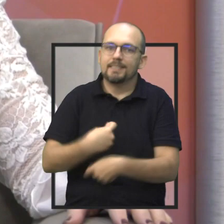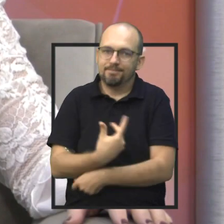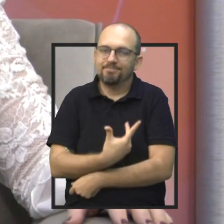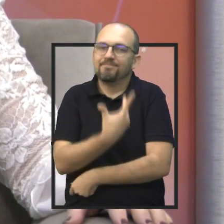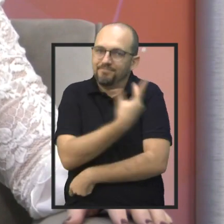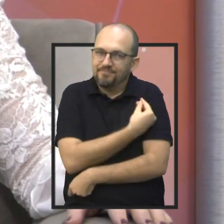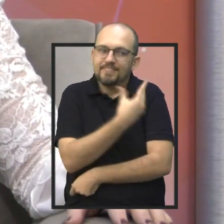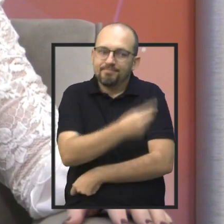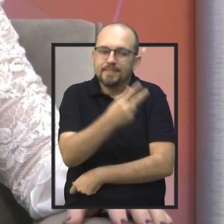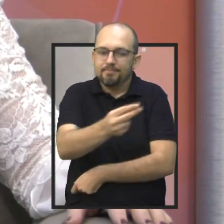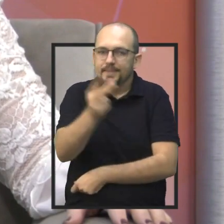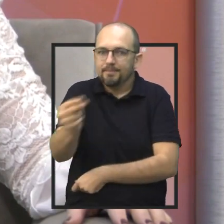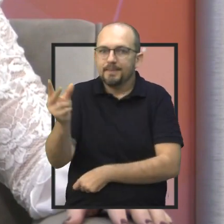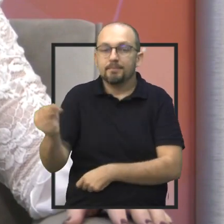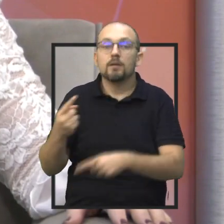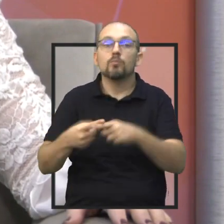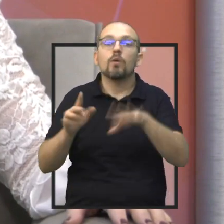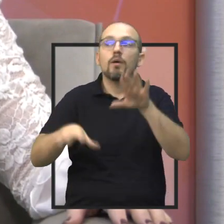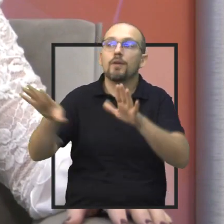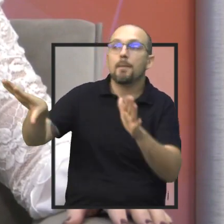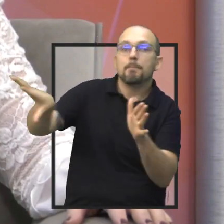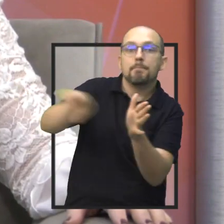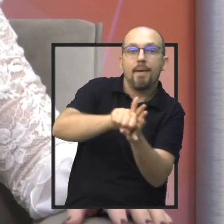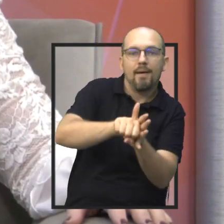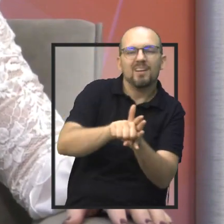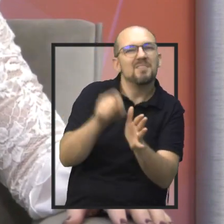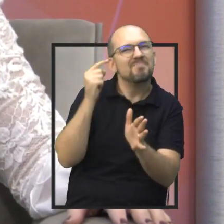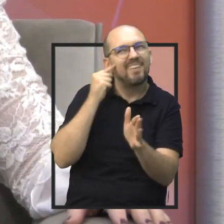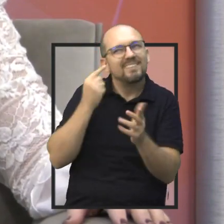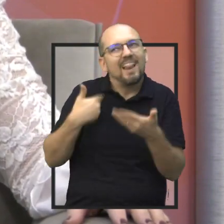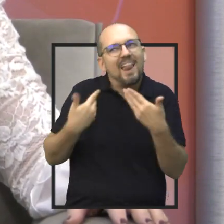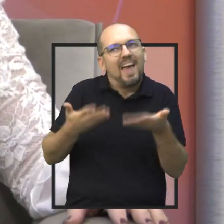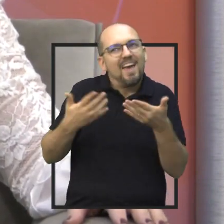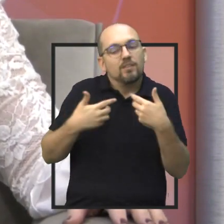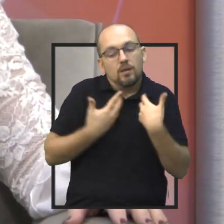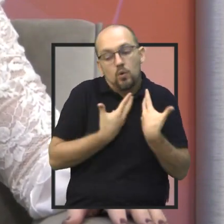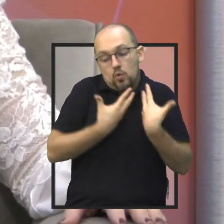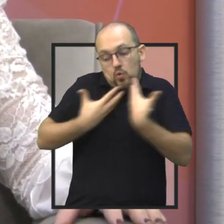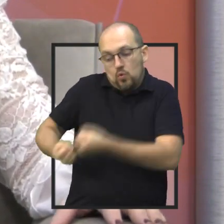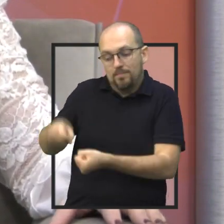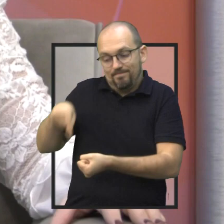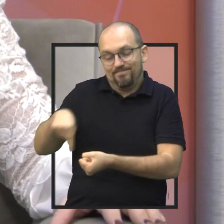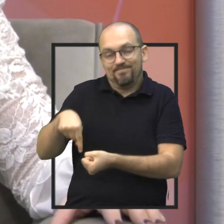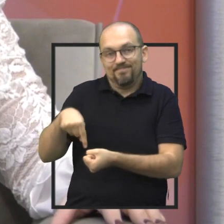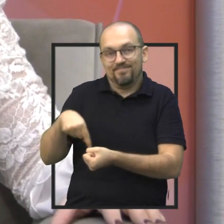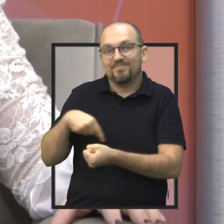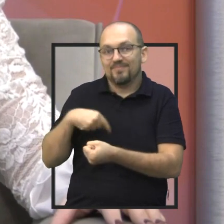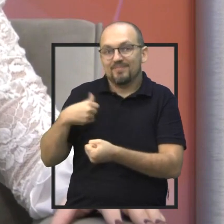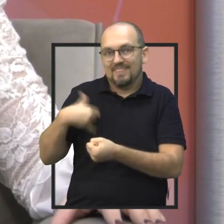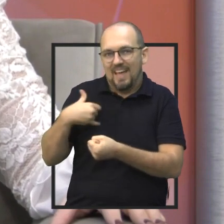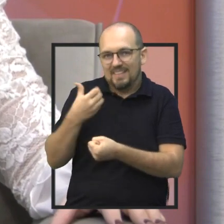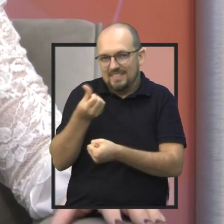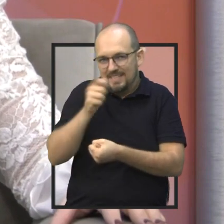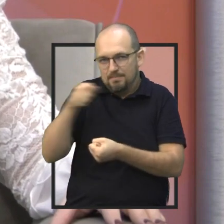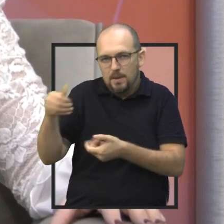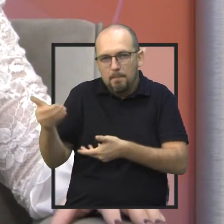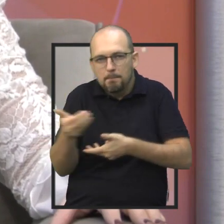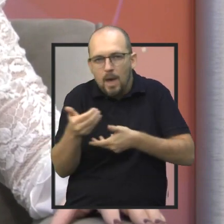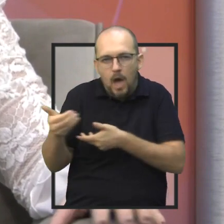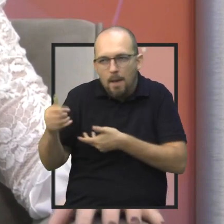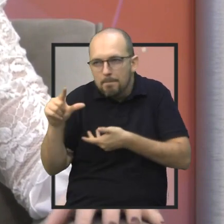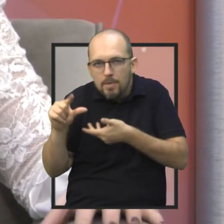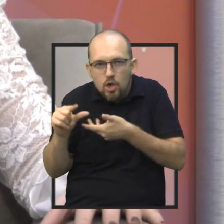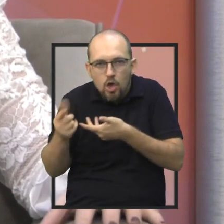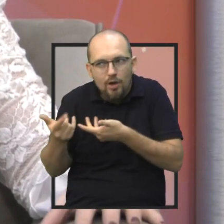porque às vezes eles pegam um quadro mais leve, mas podem transmitir um quadro grave, né, e